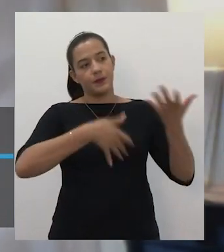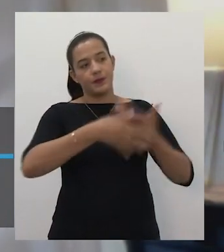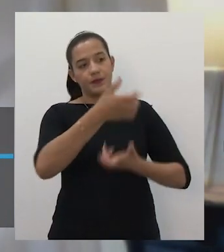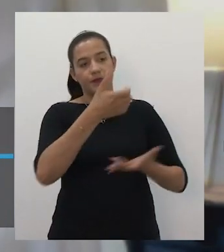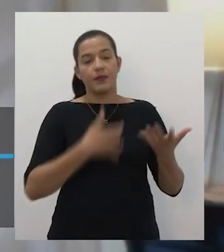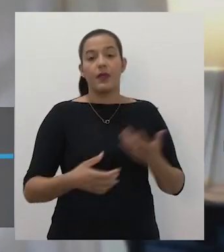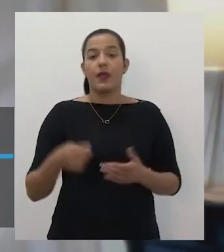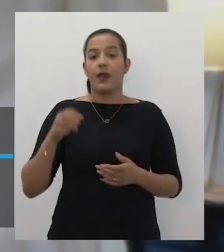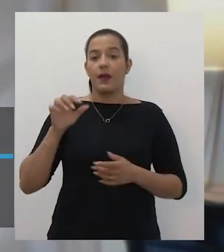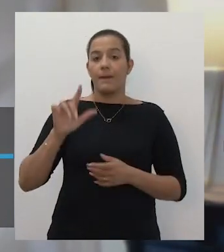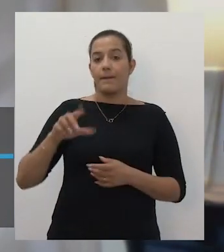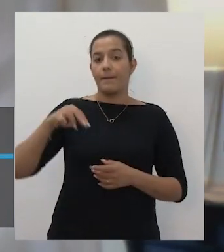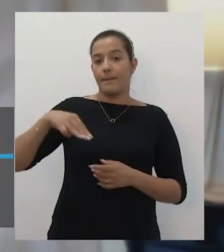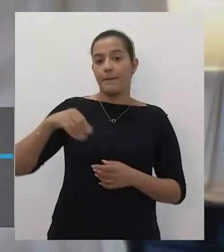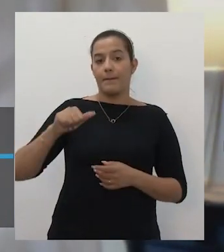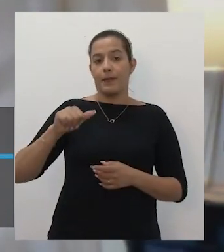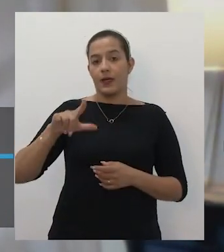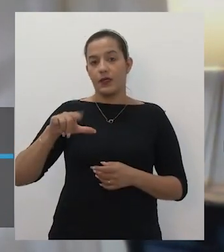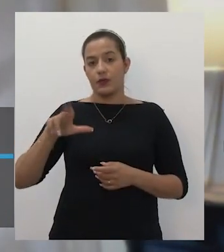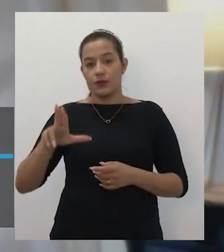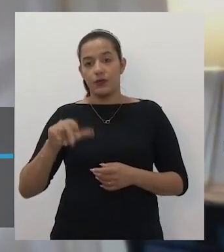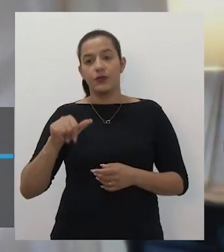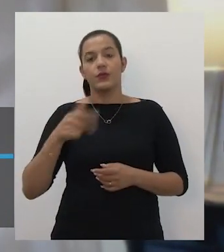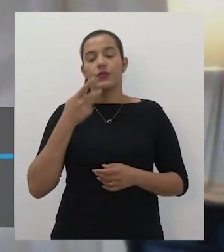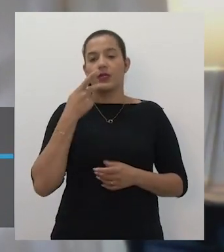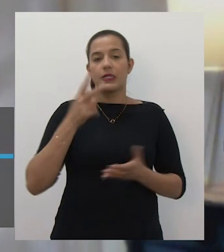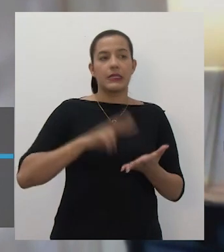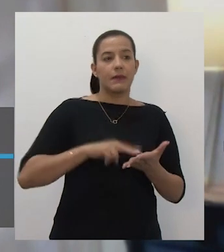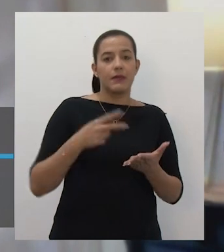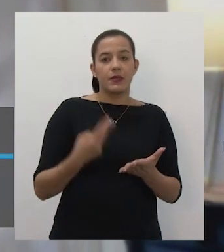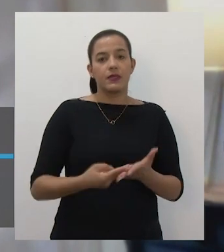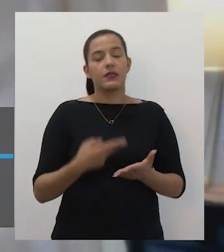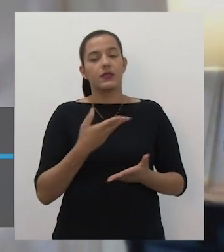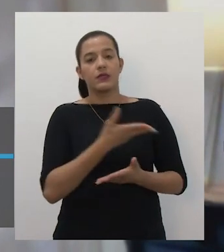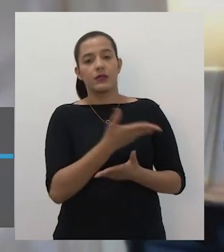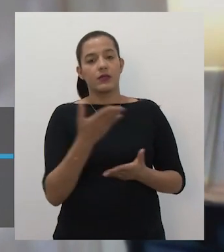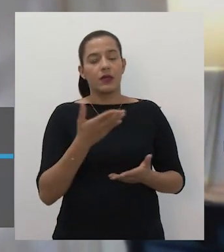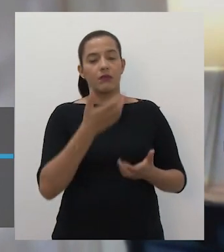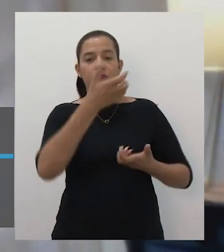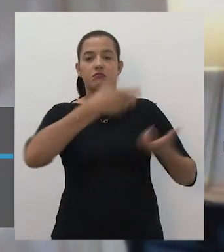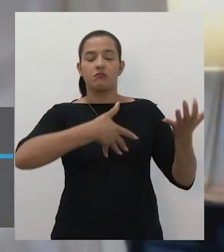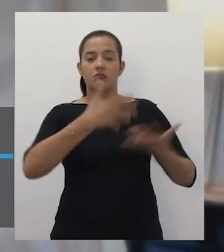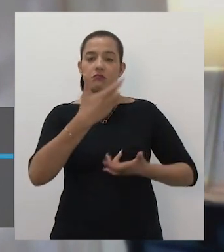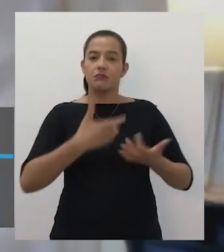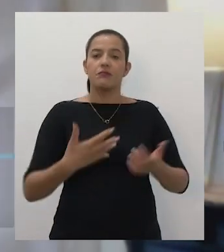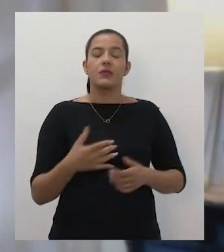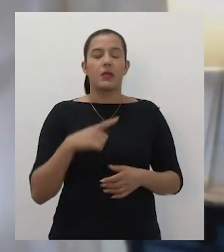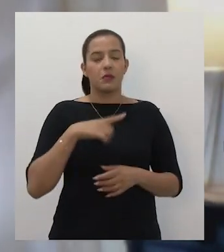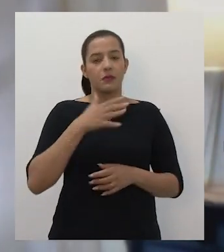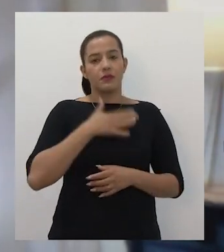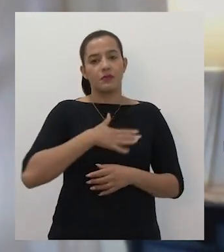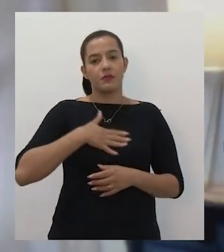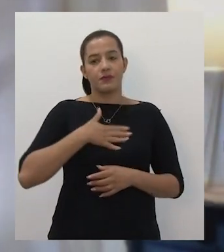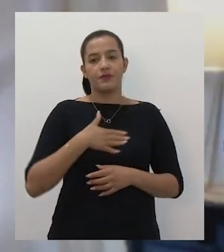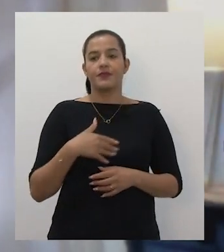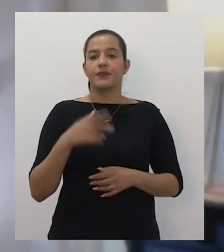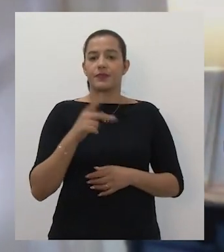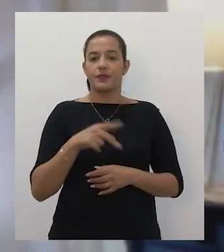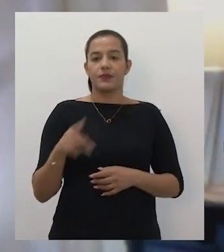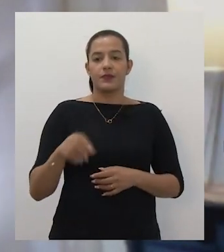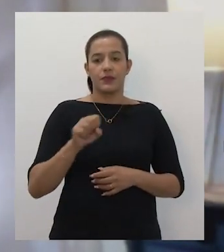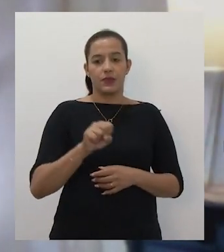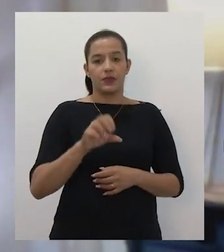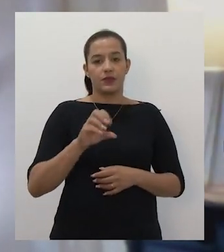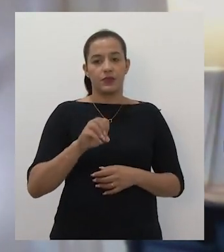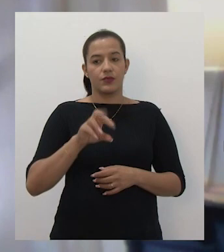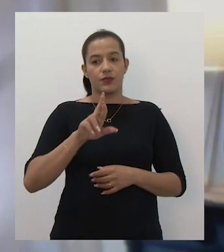fazendo as interpretações, a leitura, né, das ações. A professora Soraya colocou assim, olha, na